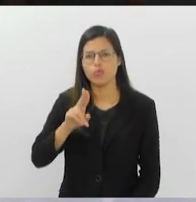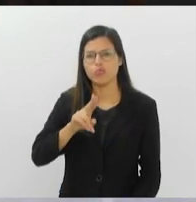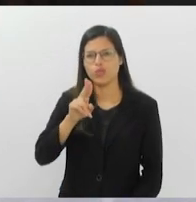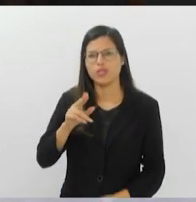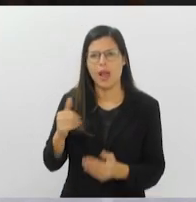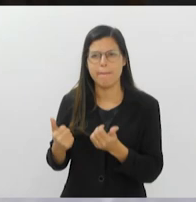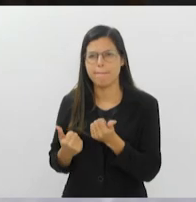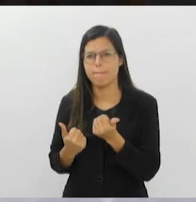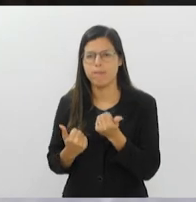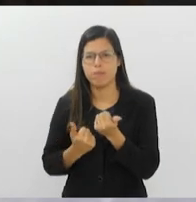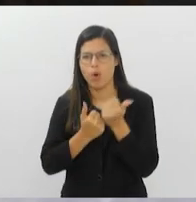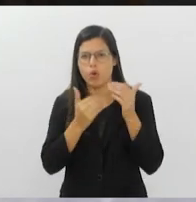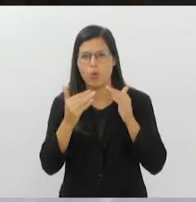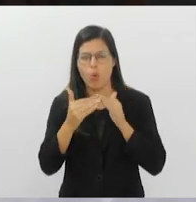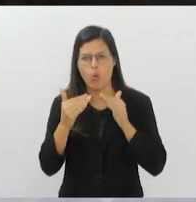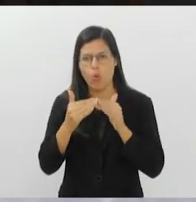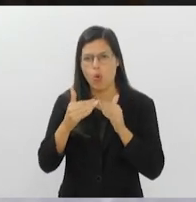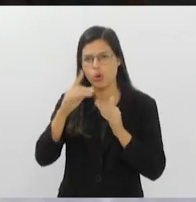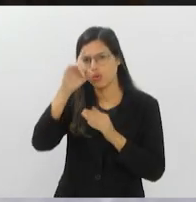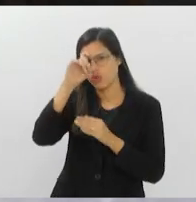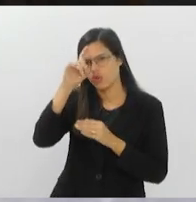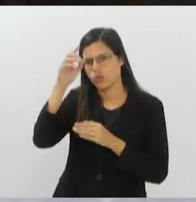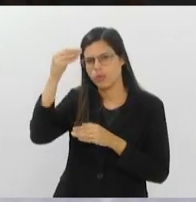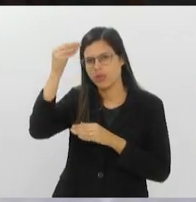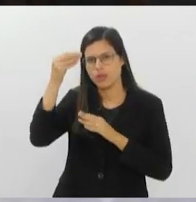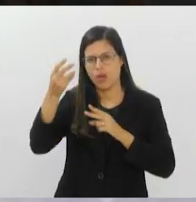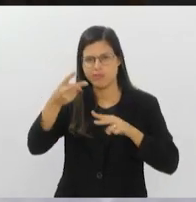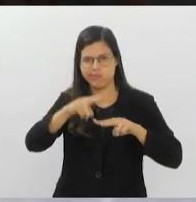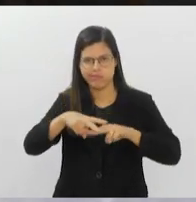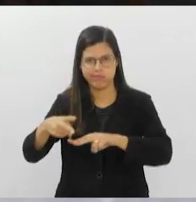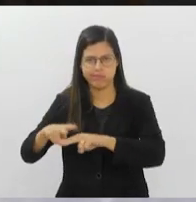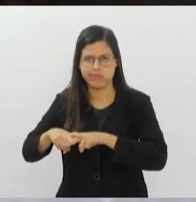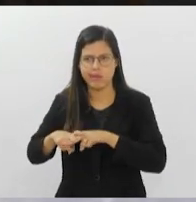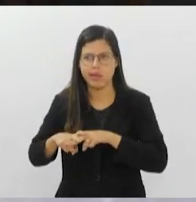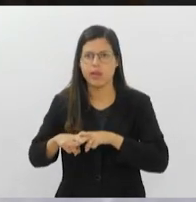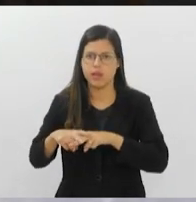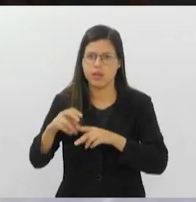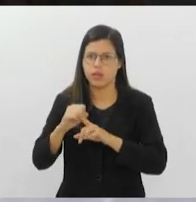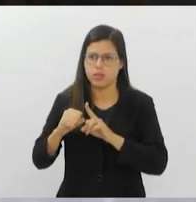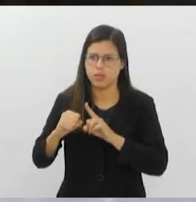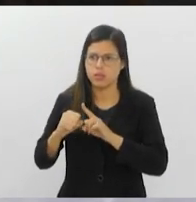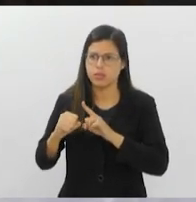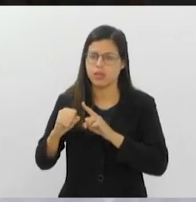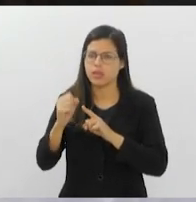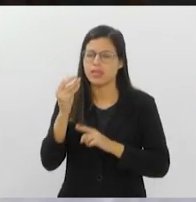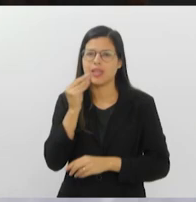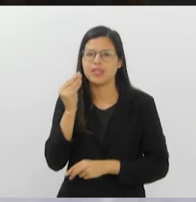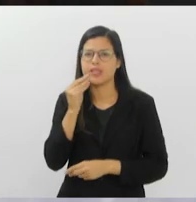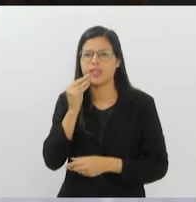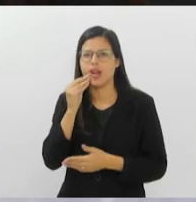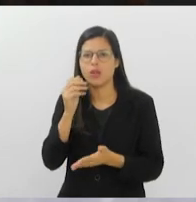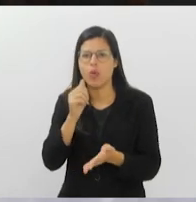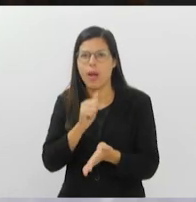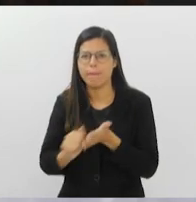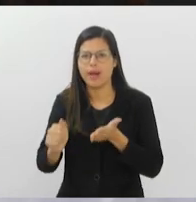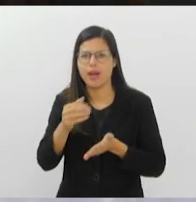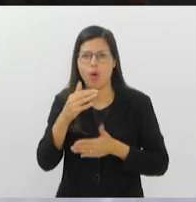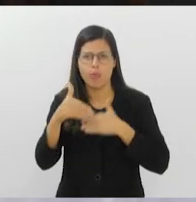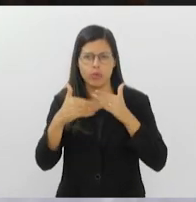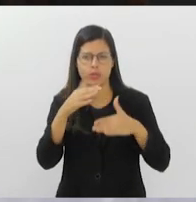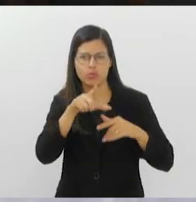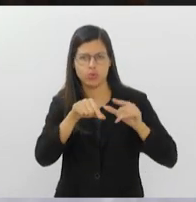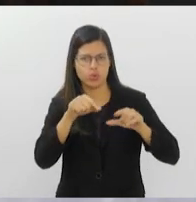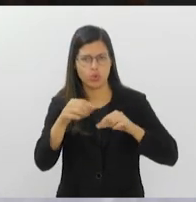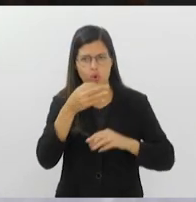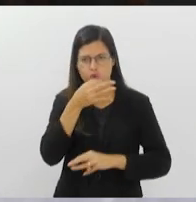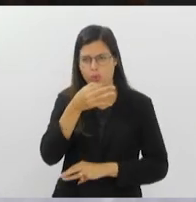tantas vezes estabelece, neutralizando, tentando apagar o processo de escolha, de opinião que os usuários têm no seu